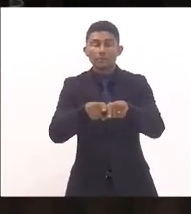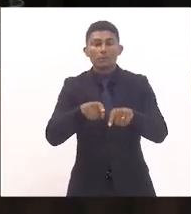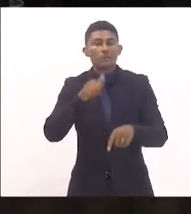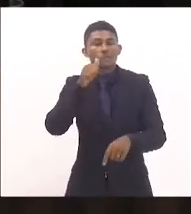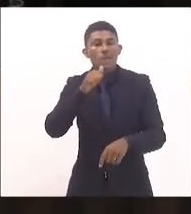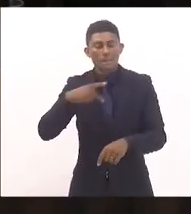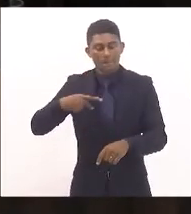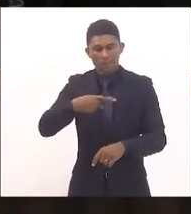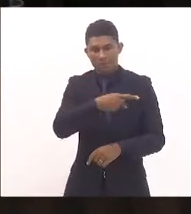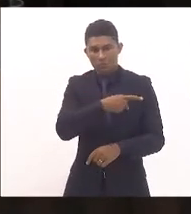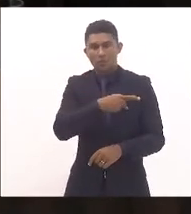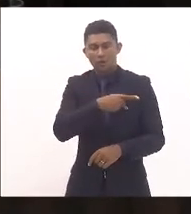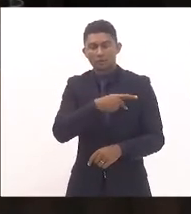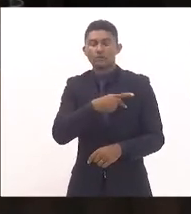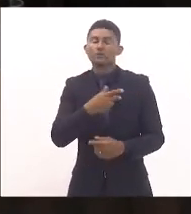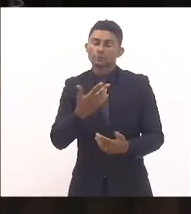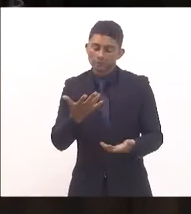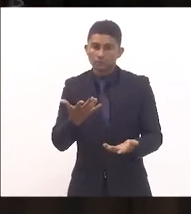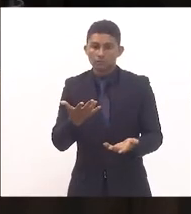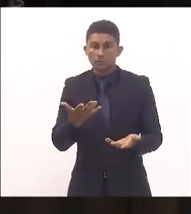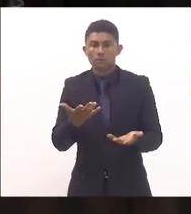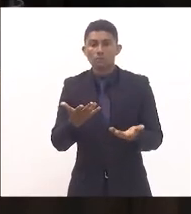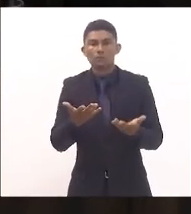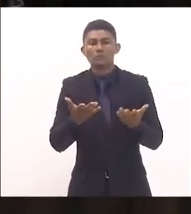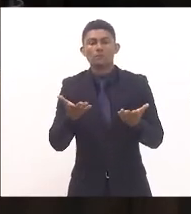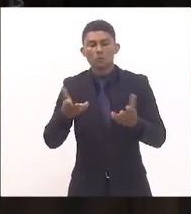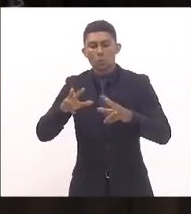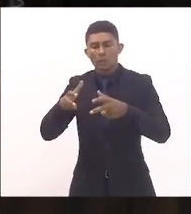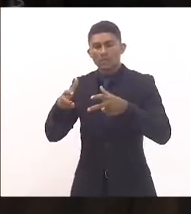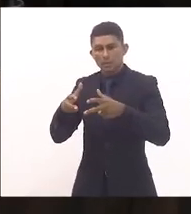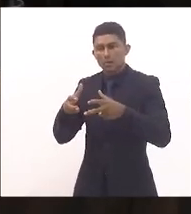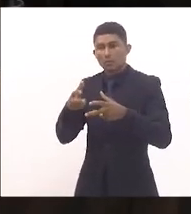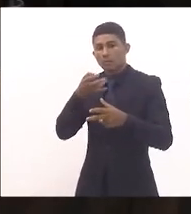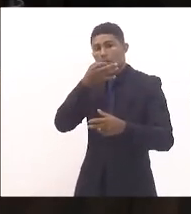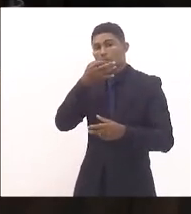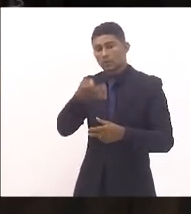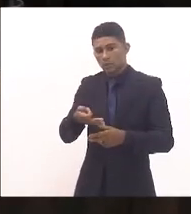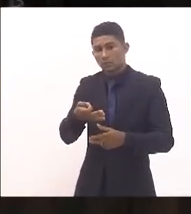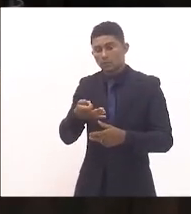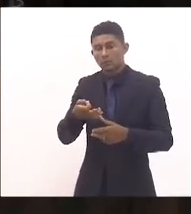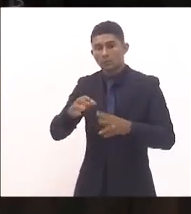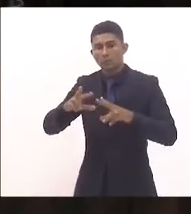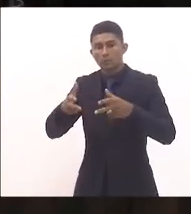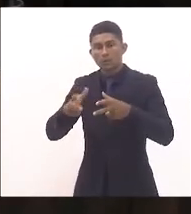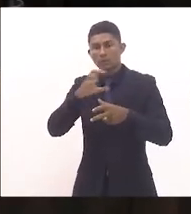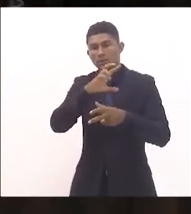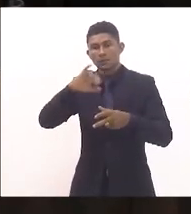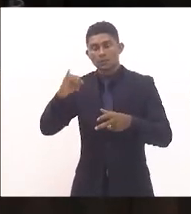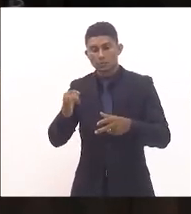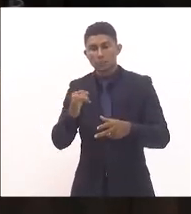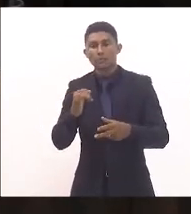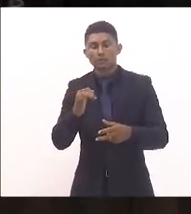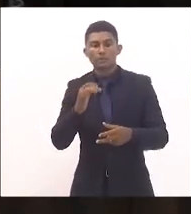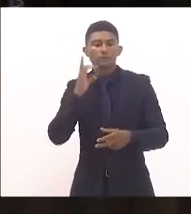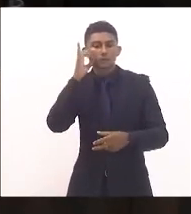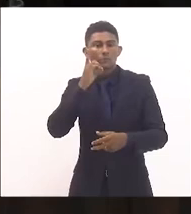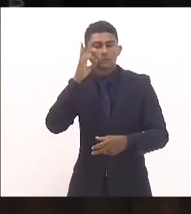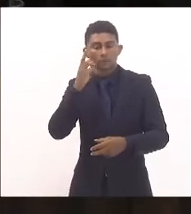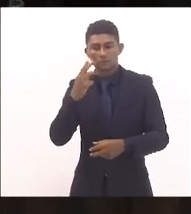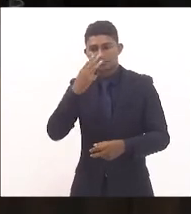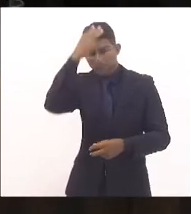Constituição e Justiça e de Defesa do Direito da Mulher. Para emitir parecer pela Comissão de Constituição e Justiça, deputado Márcio Pacheco.